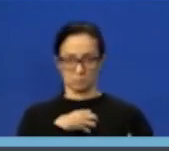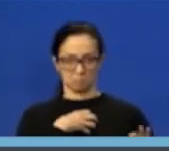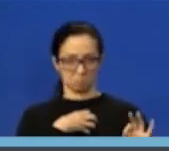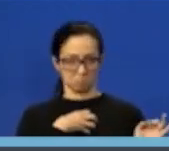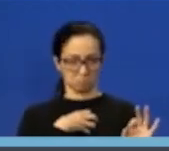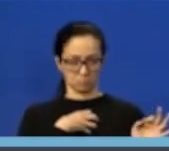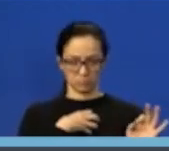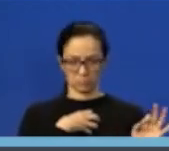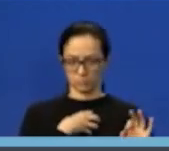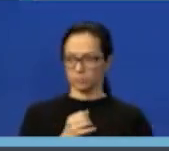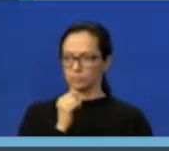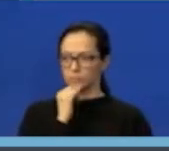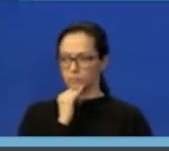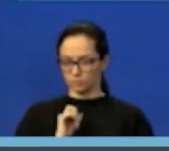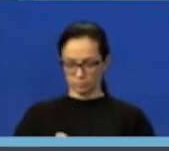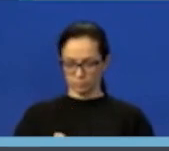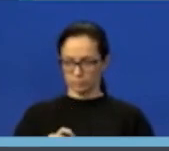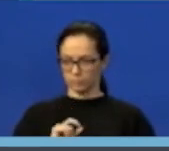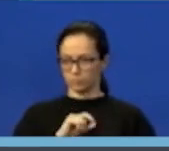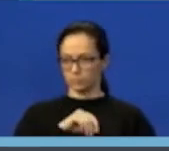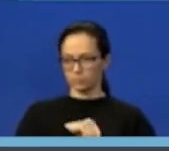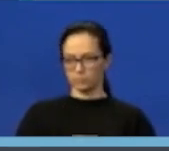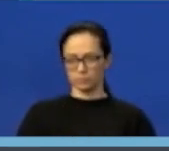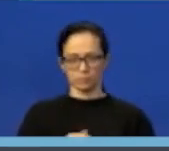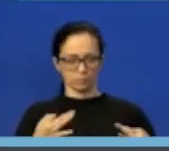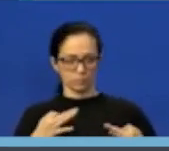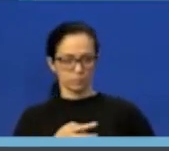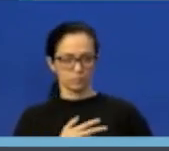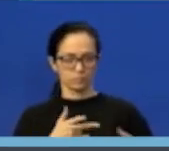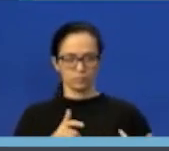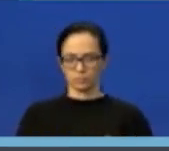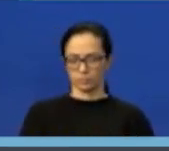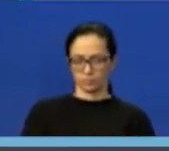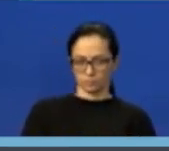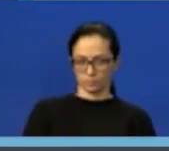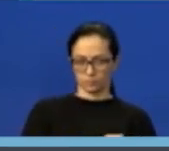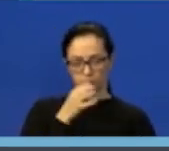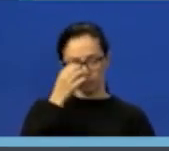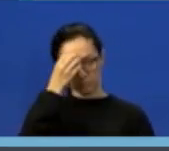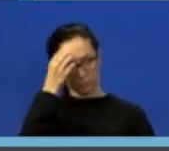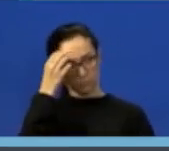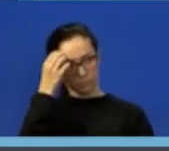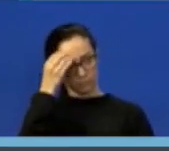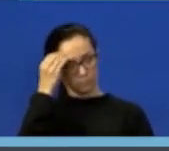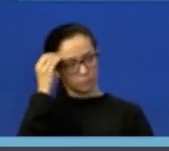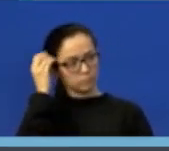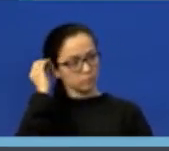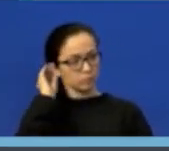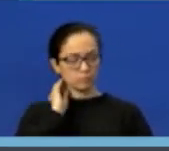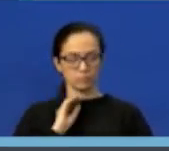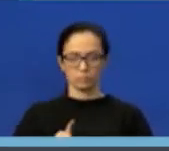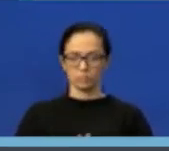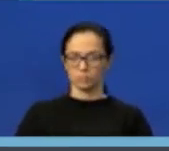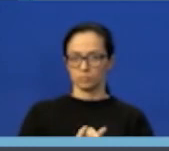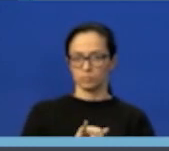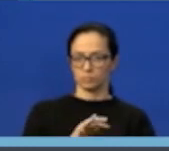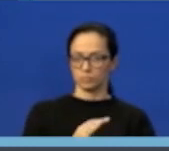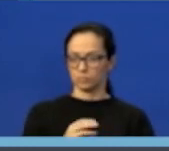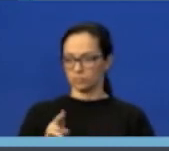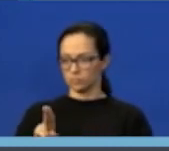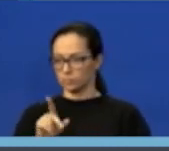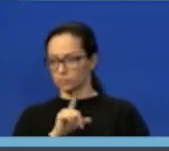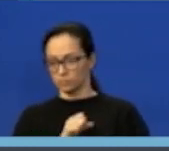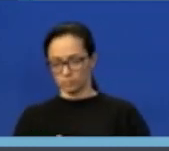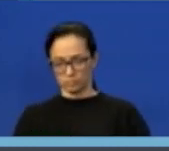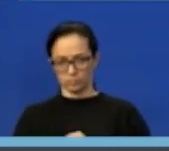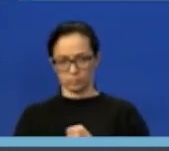seja, seria uma infecção, né, com ausência de sintomas. Nós temos também aí a ITU, que seria a infecção do trato urinário